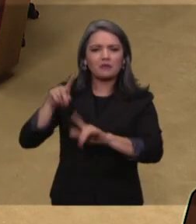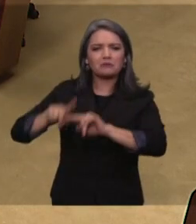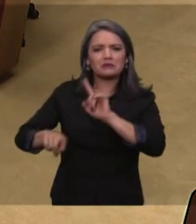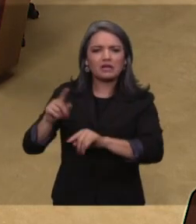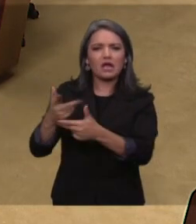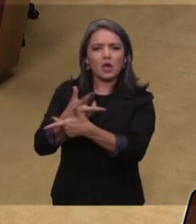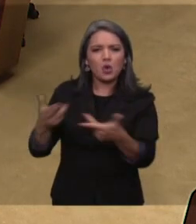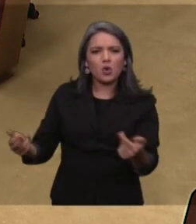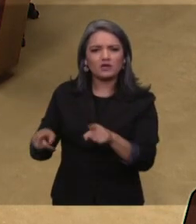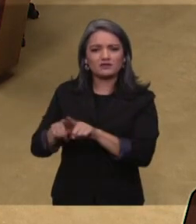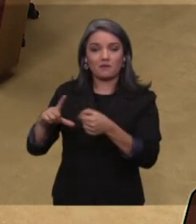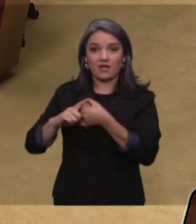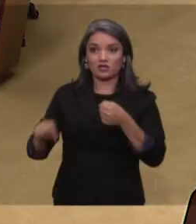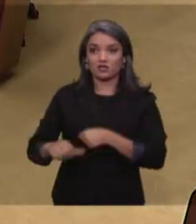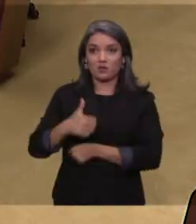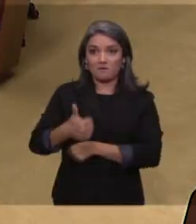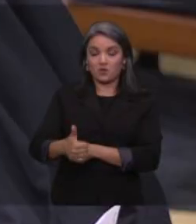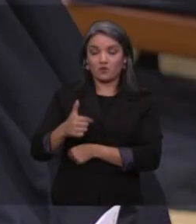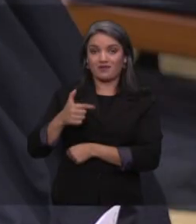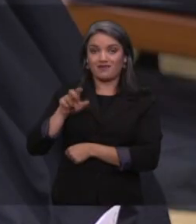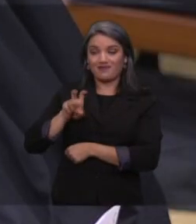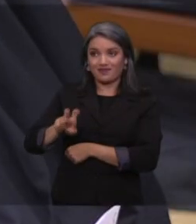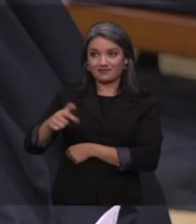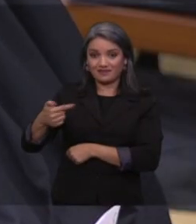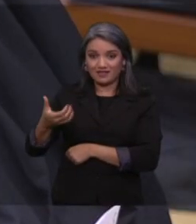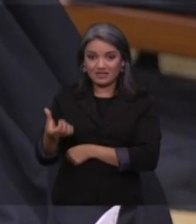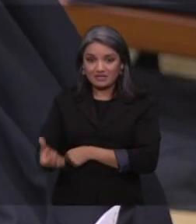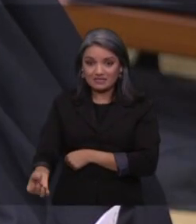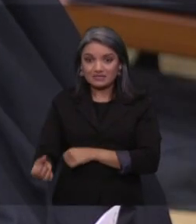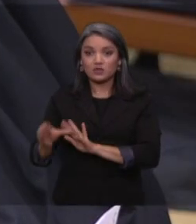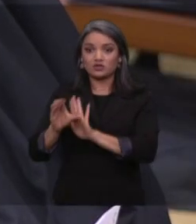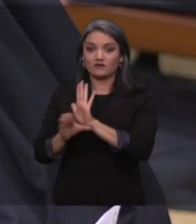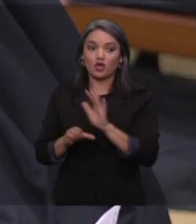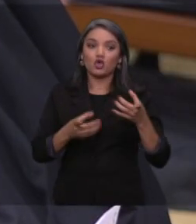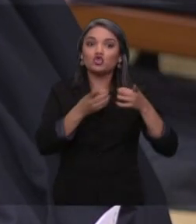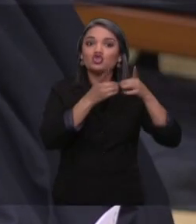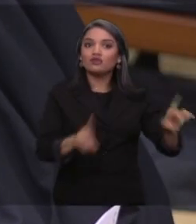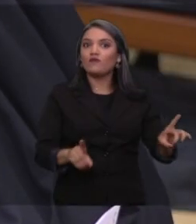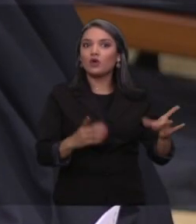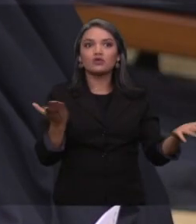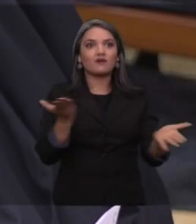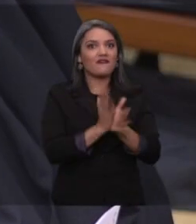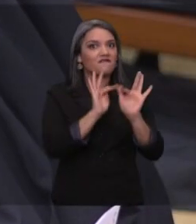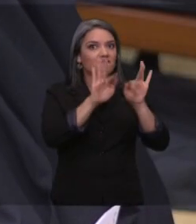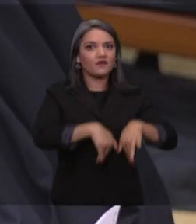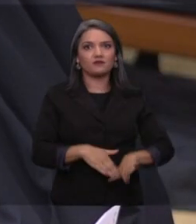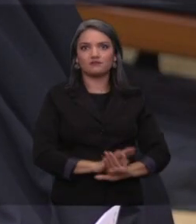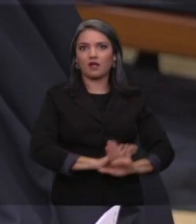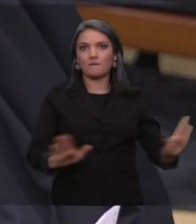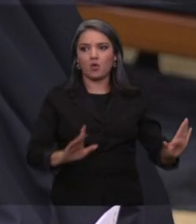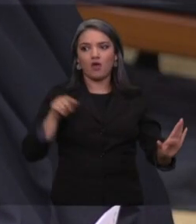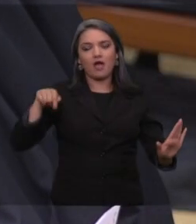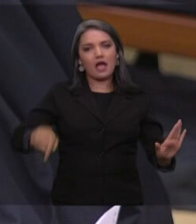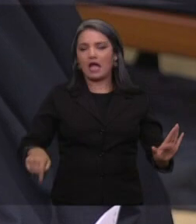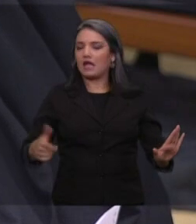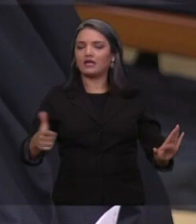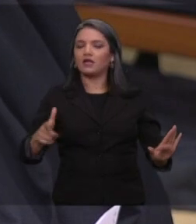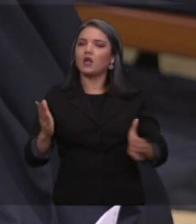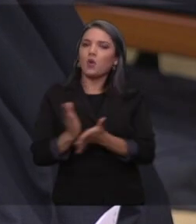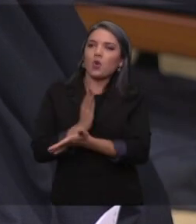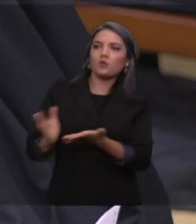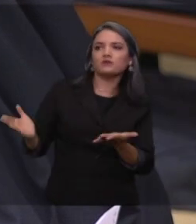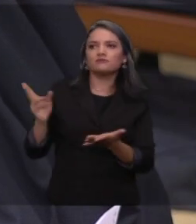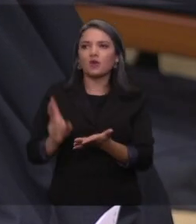artigo 1576 do Código Civil. O divórcio extingue a sociedade conjugal, então há uma diferença. Se pode definir